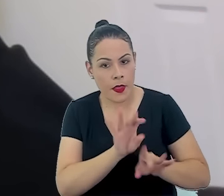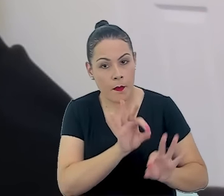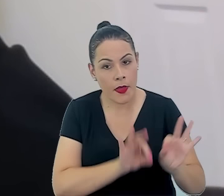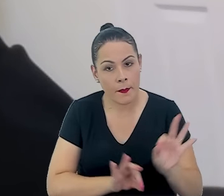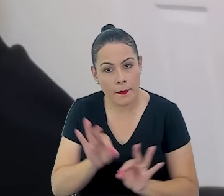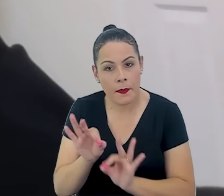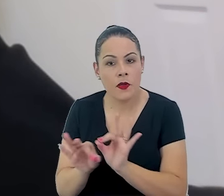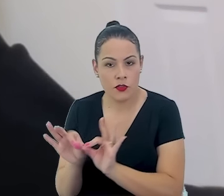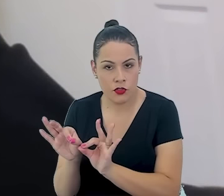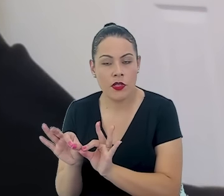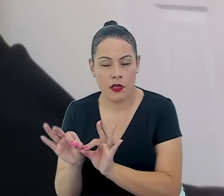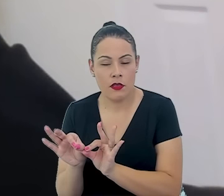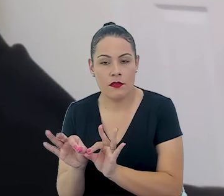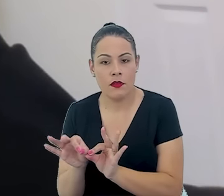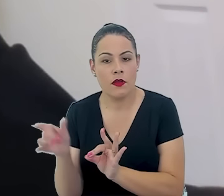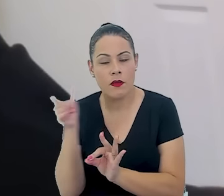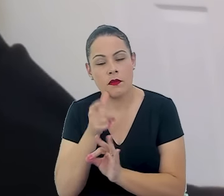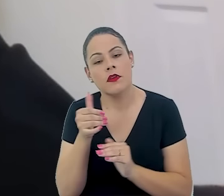e projetos, né,